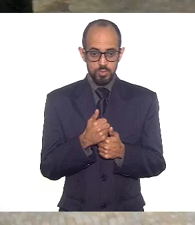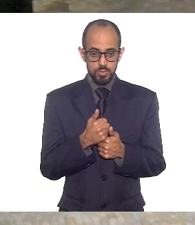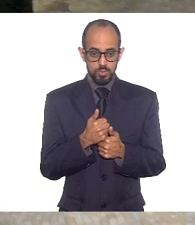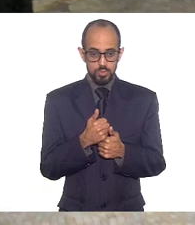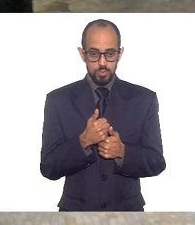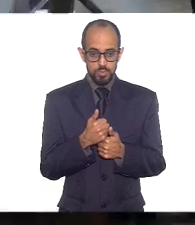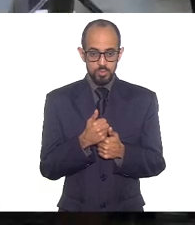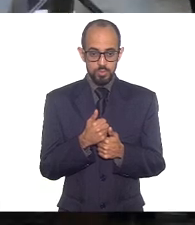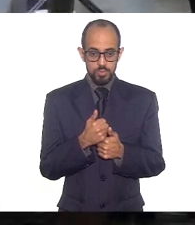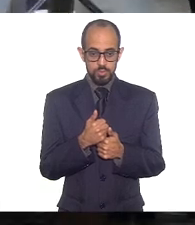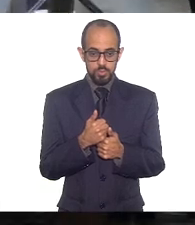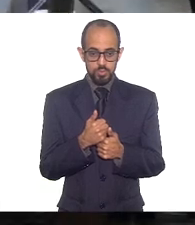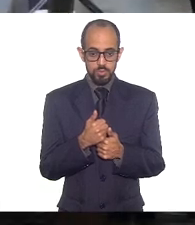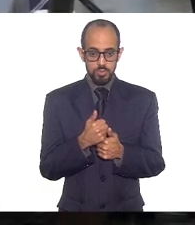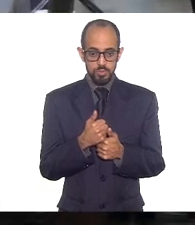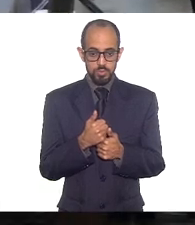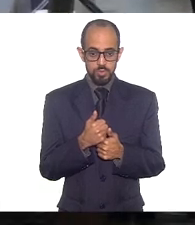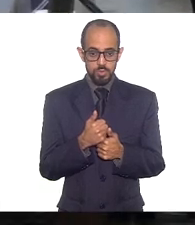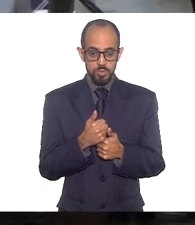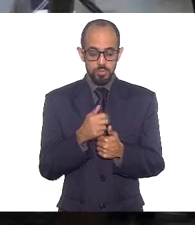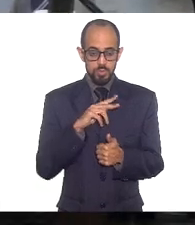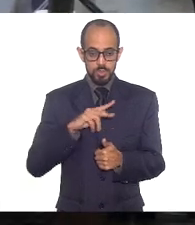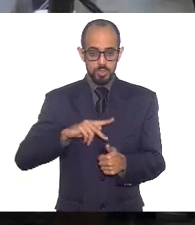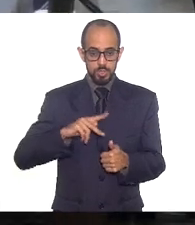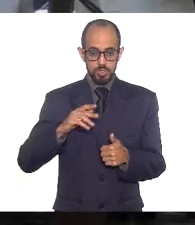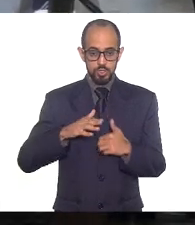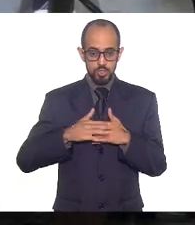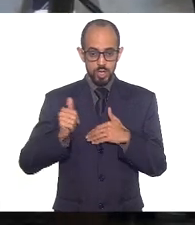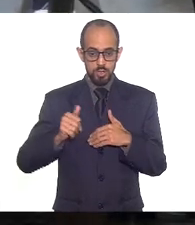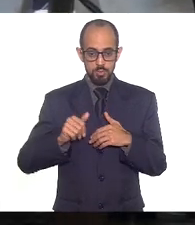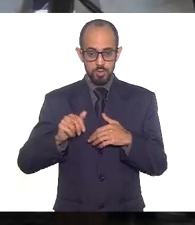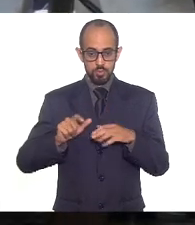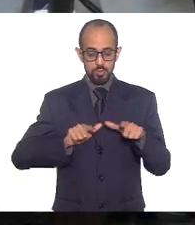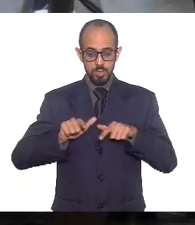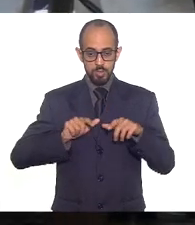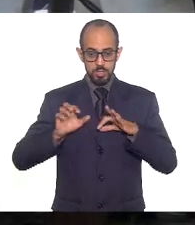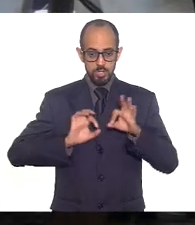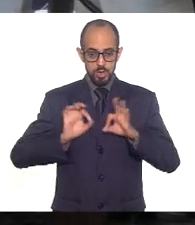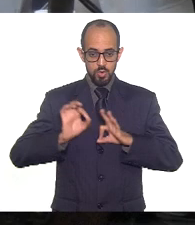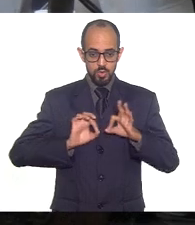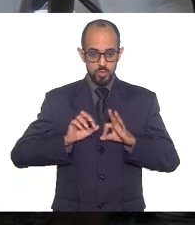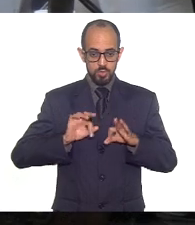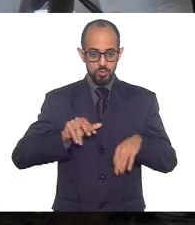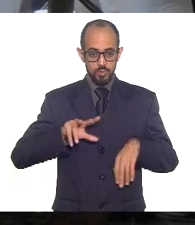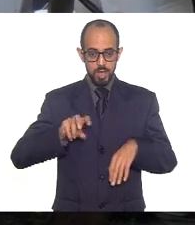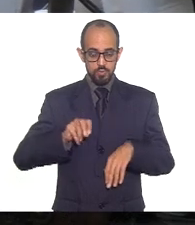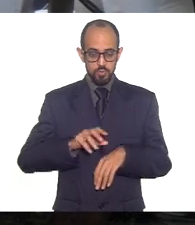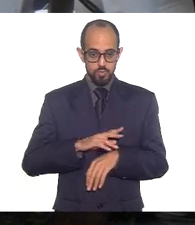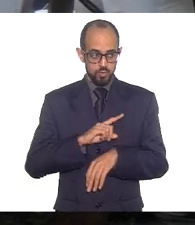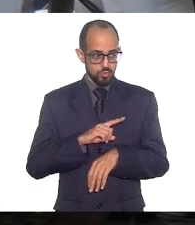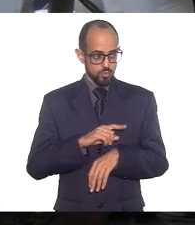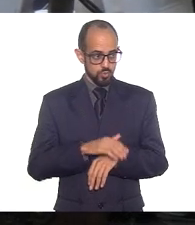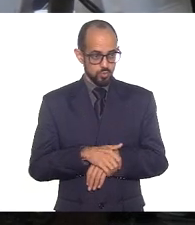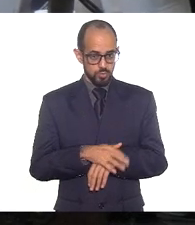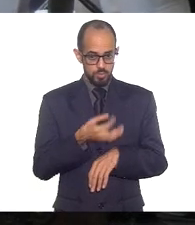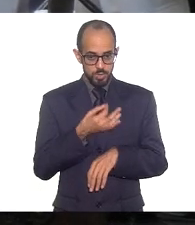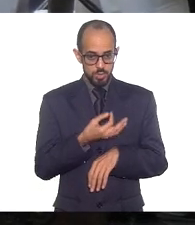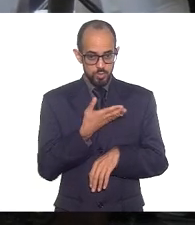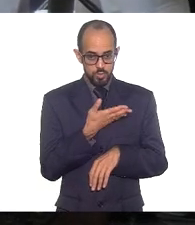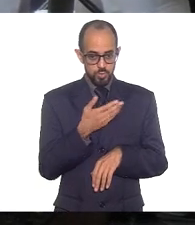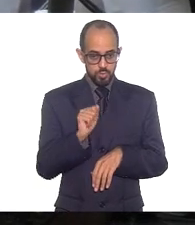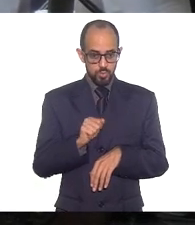postura direção dos trabalhos da Ordem o parecer do deputado Flávio serafini um o